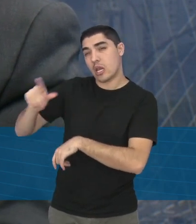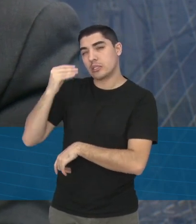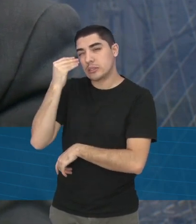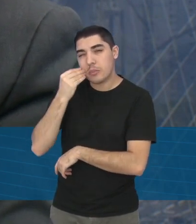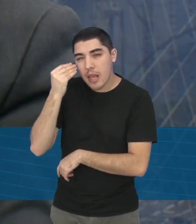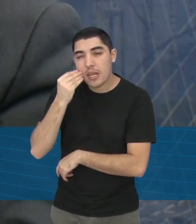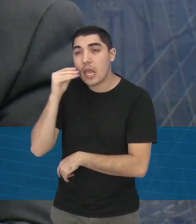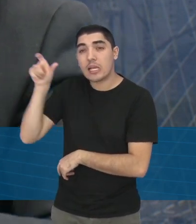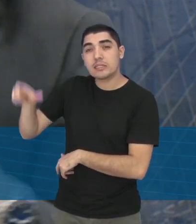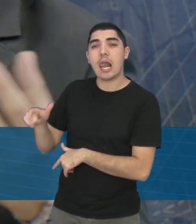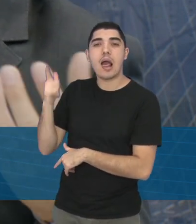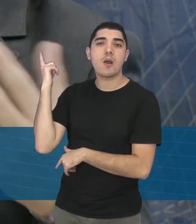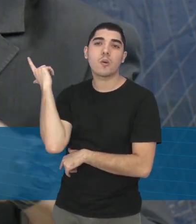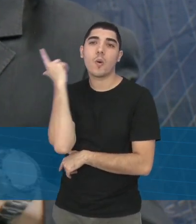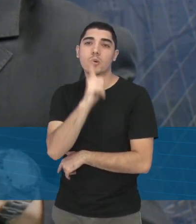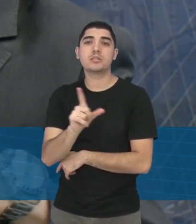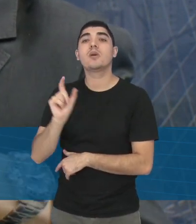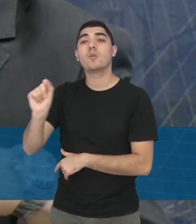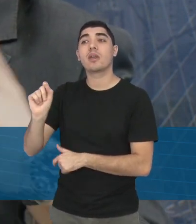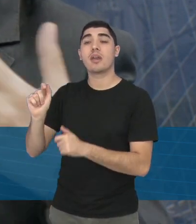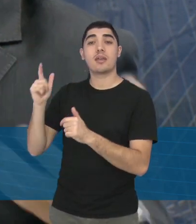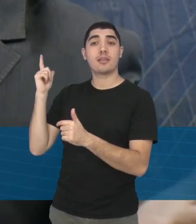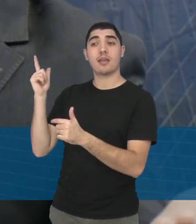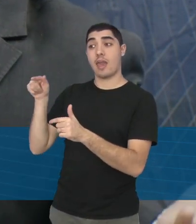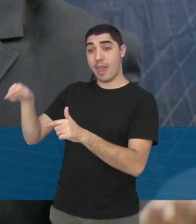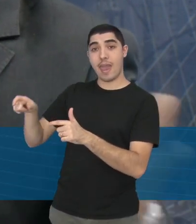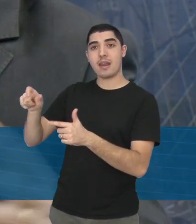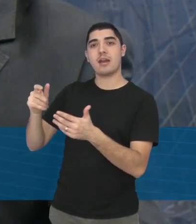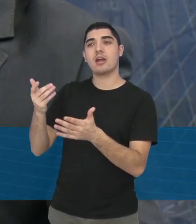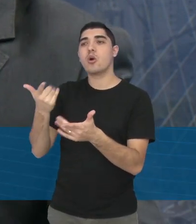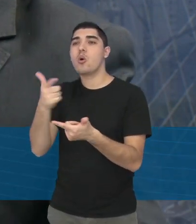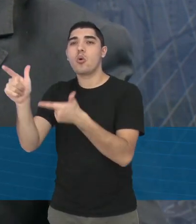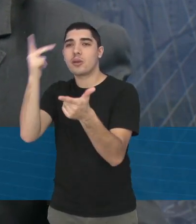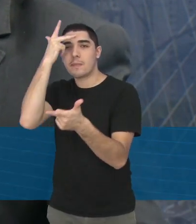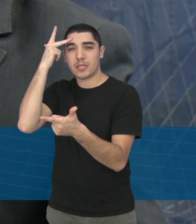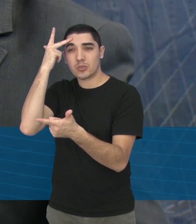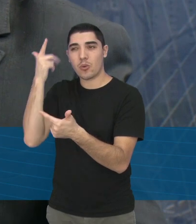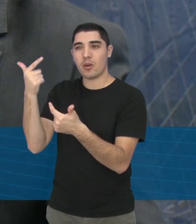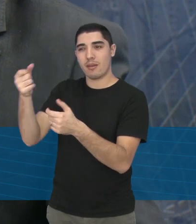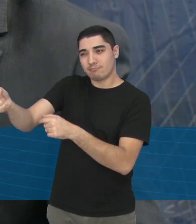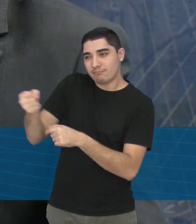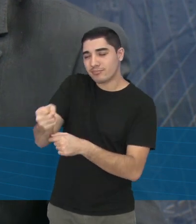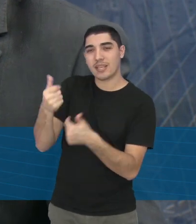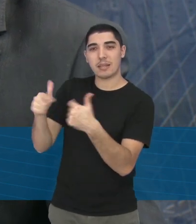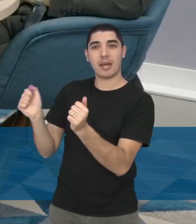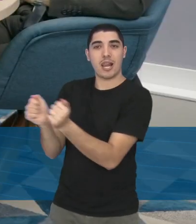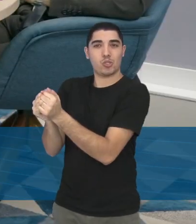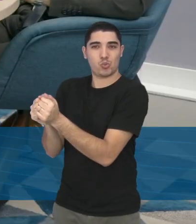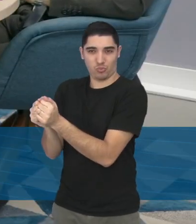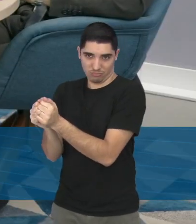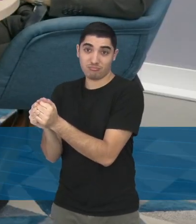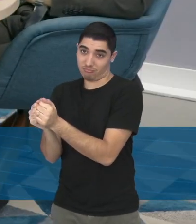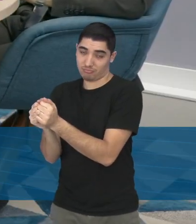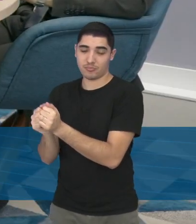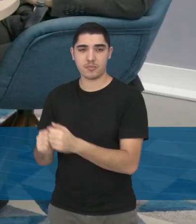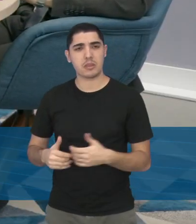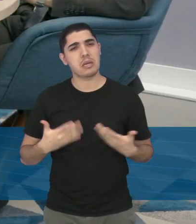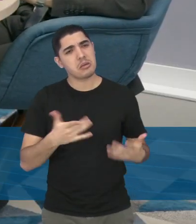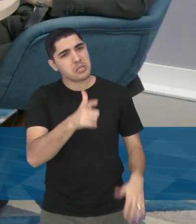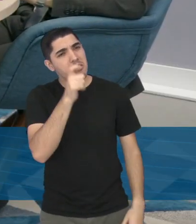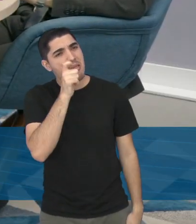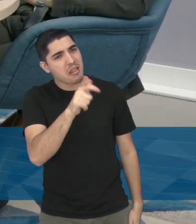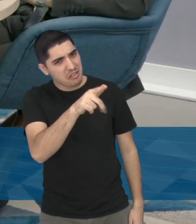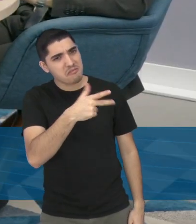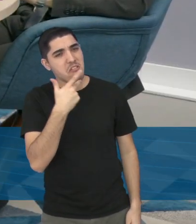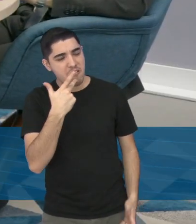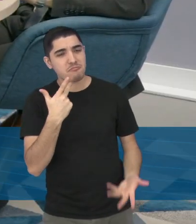suficiente para produzir um rendimento aplicando um bom emprego, né? Uhum. Interessante que você falou, William, porque eu sempre observo